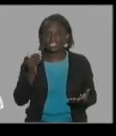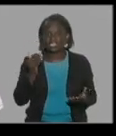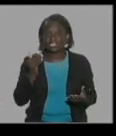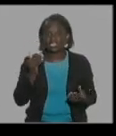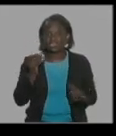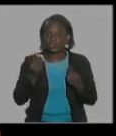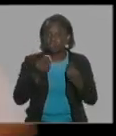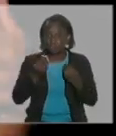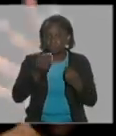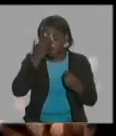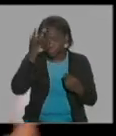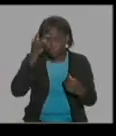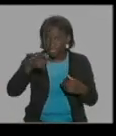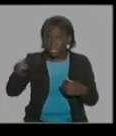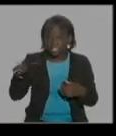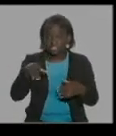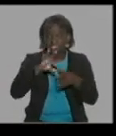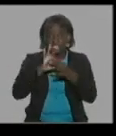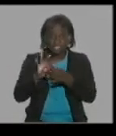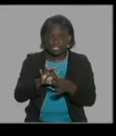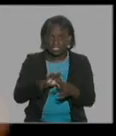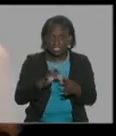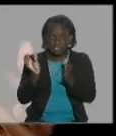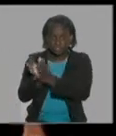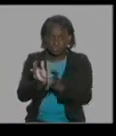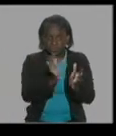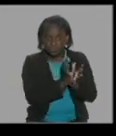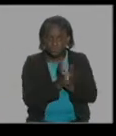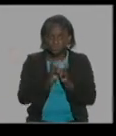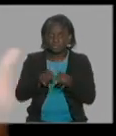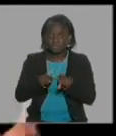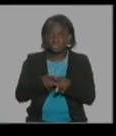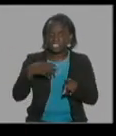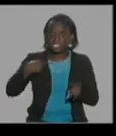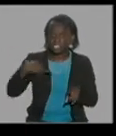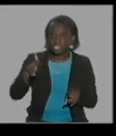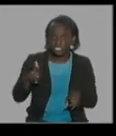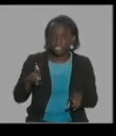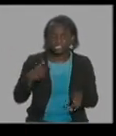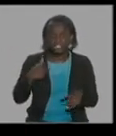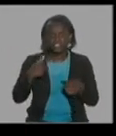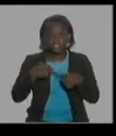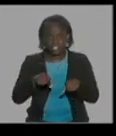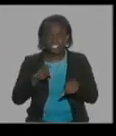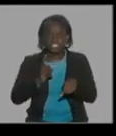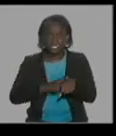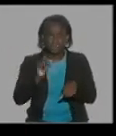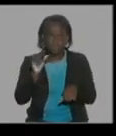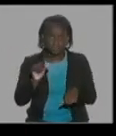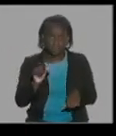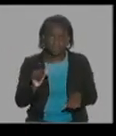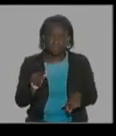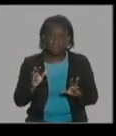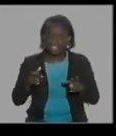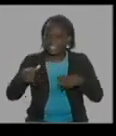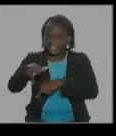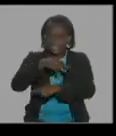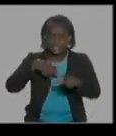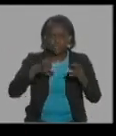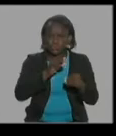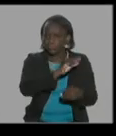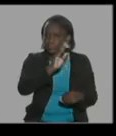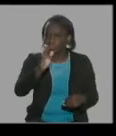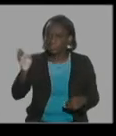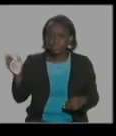entender a relação entre as pessoas, entre etnias, entre religiões. Por mais que eu tenha ficado muito pouco tempo, a gente